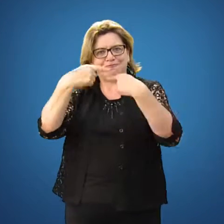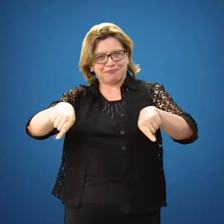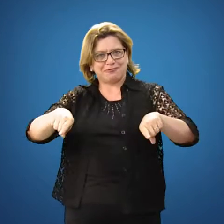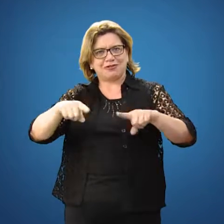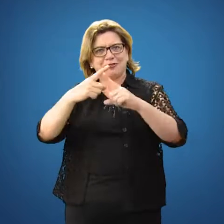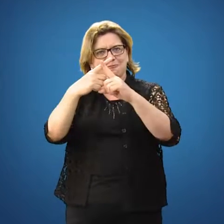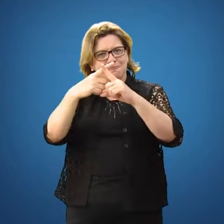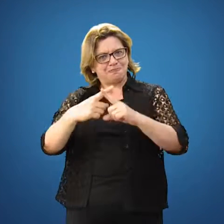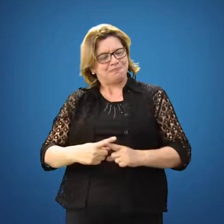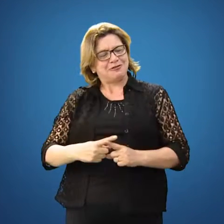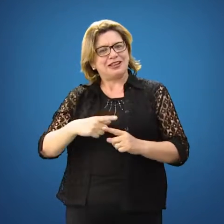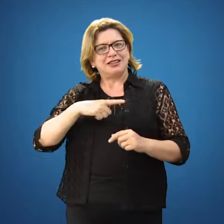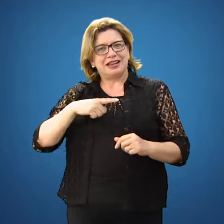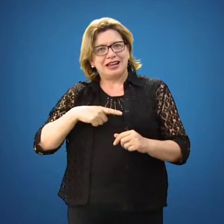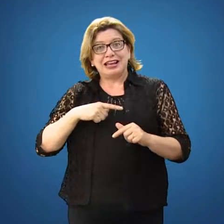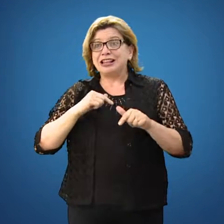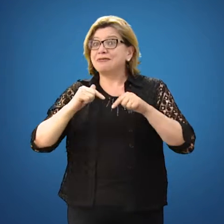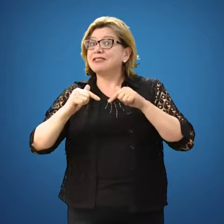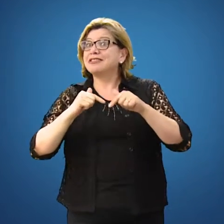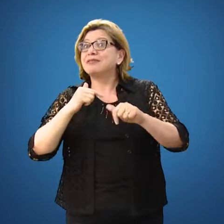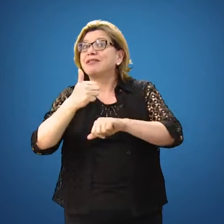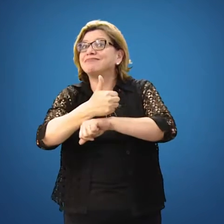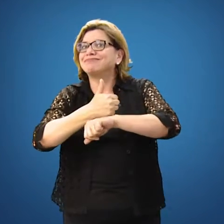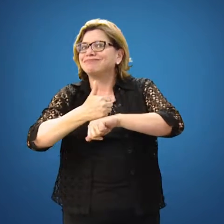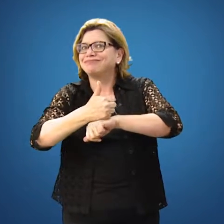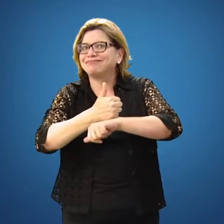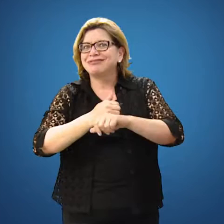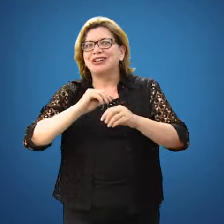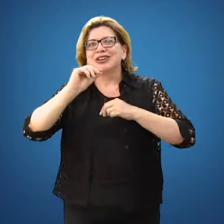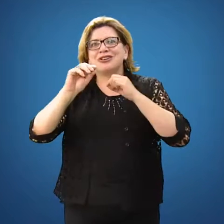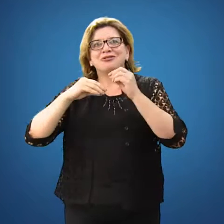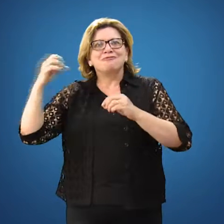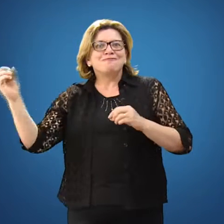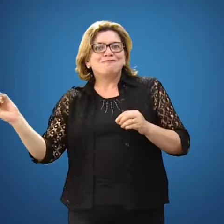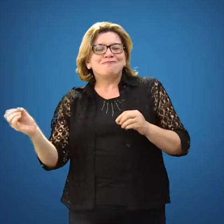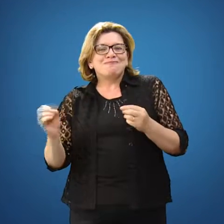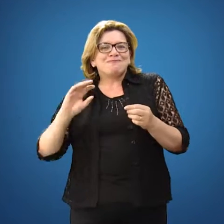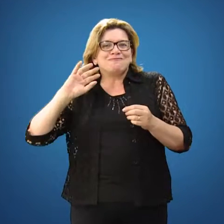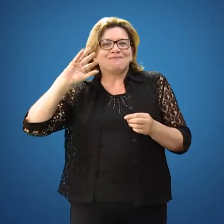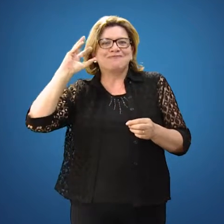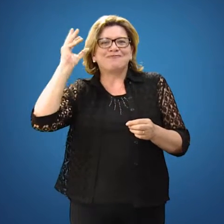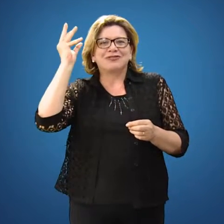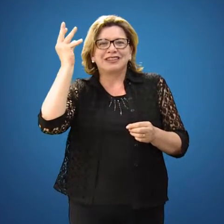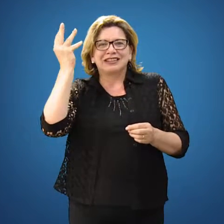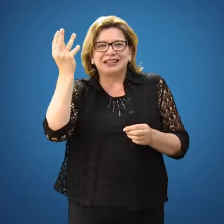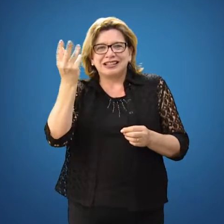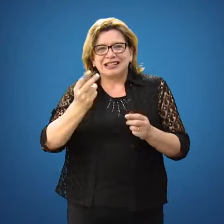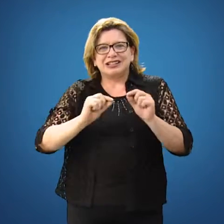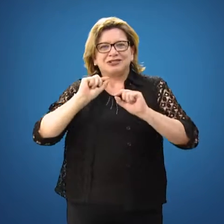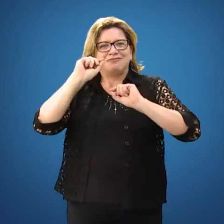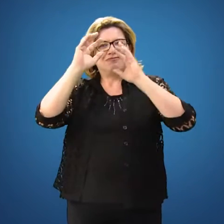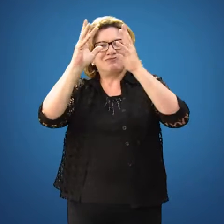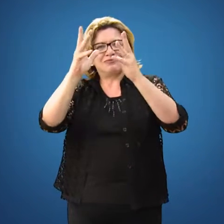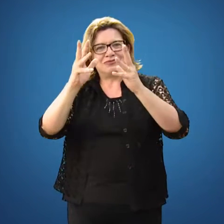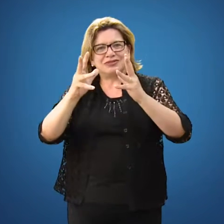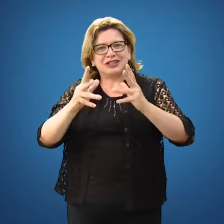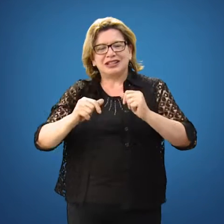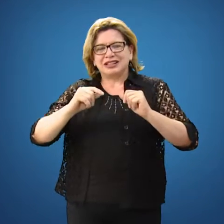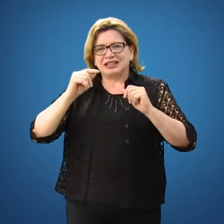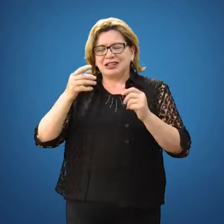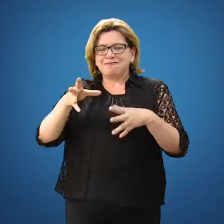competitividade, da questão do mercado de trabalho, da questão da inovação e da modernização, da sustentabilidade, do domínio